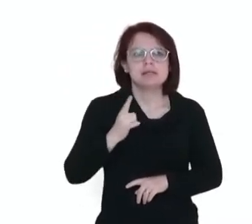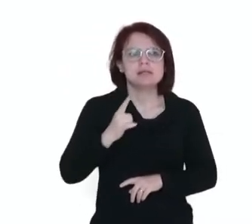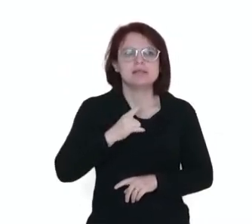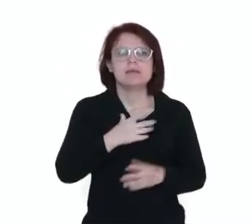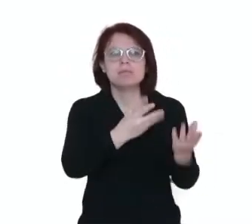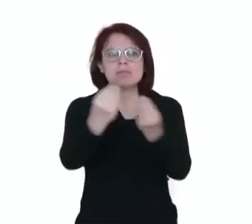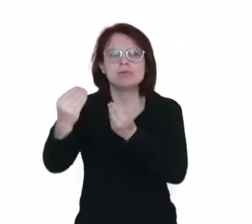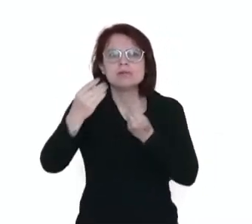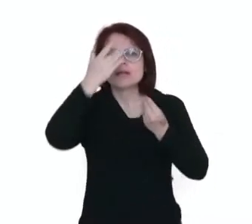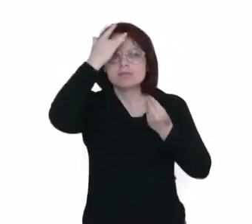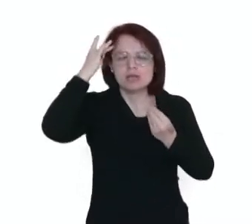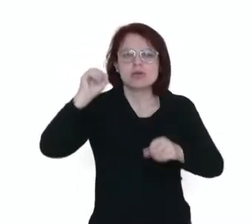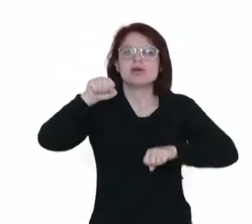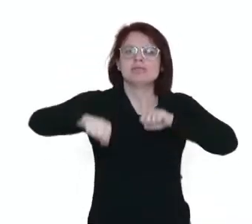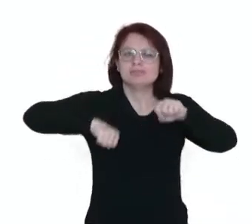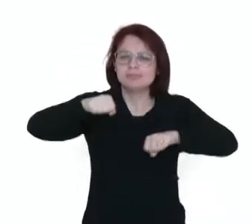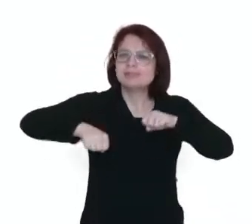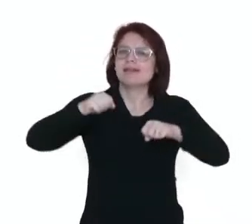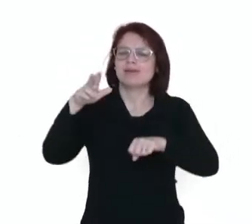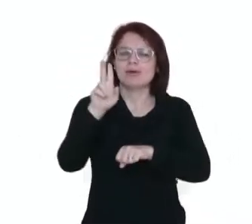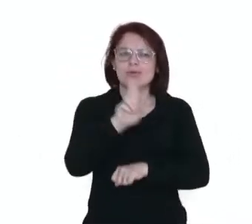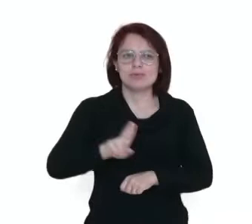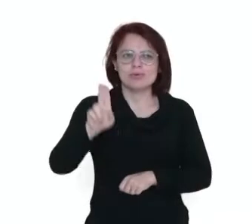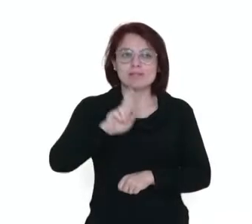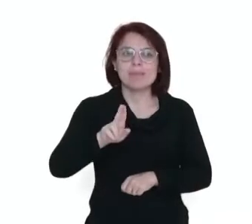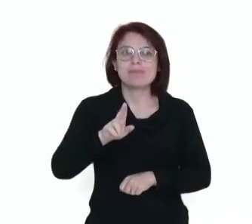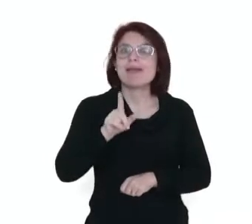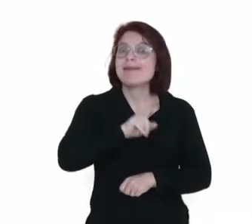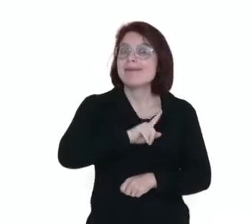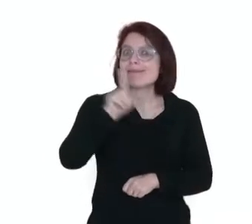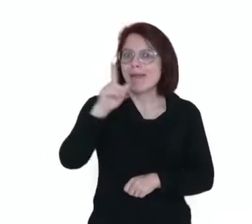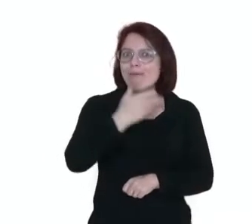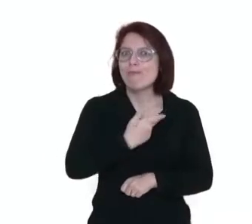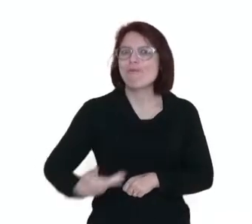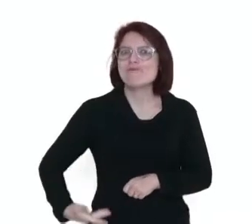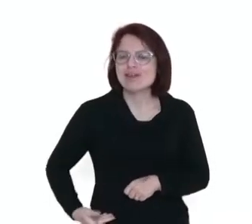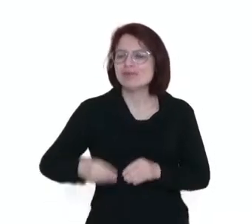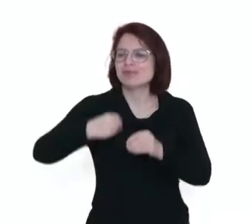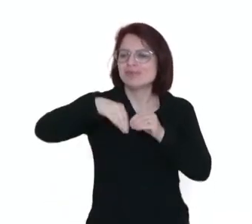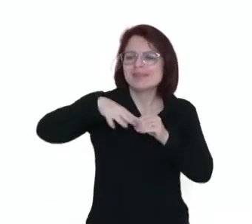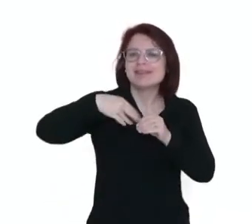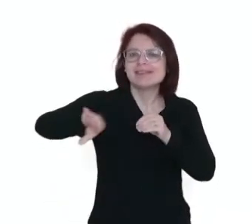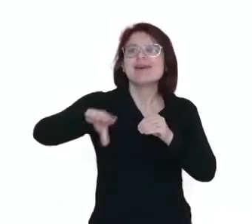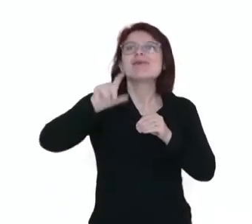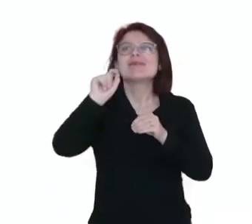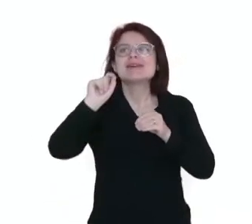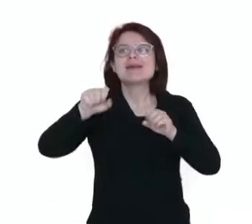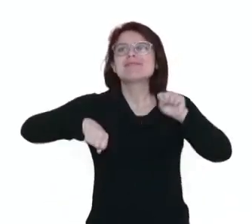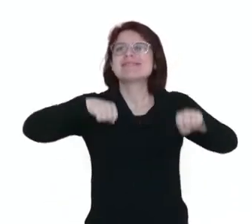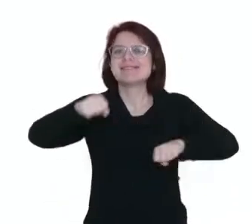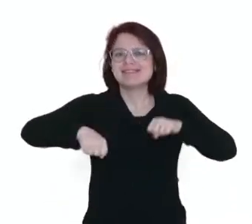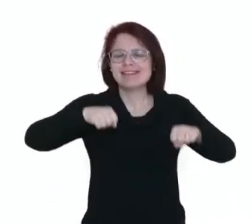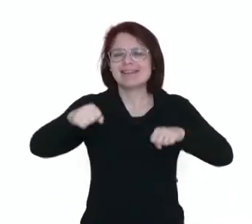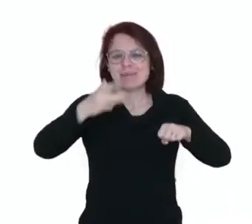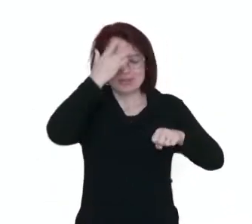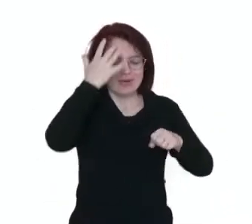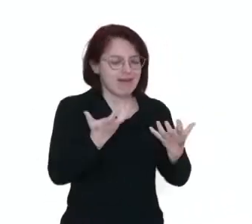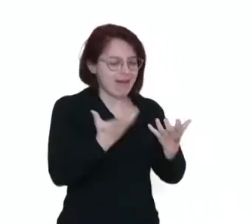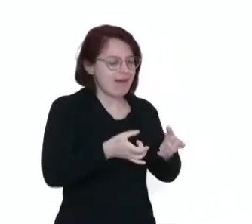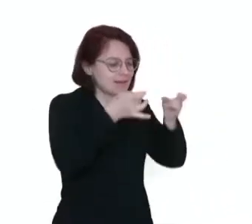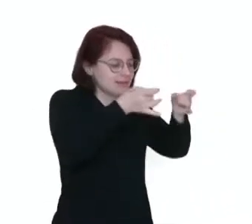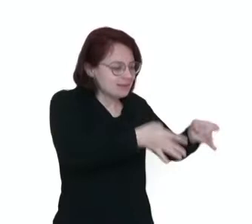Göteborg resolveu distribuir bicicletas para as pessoas que mostram interesse de deixar o carro em